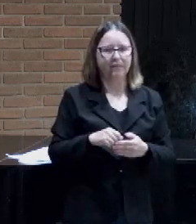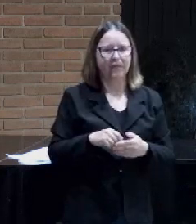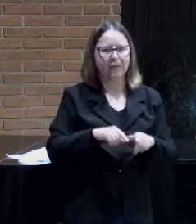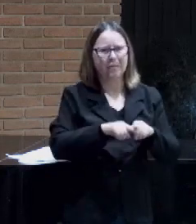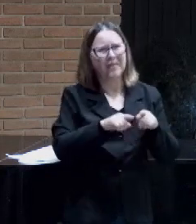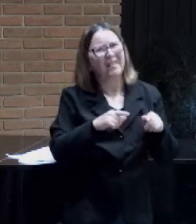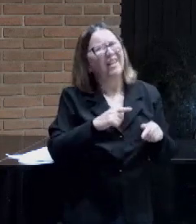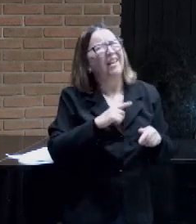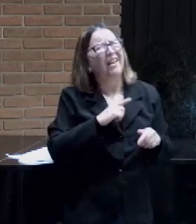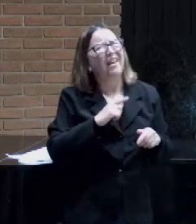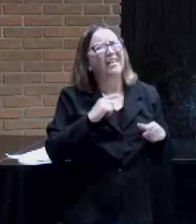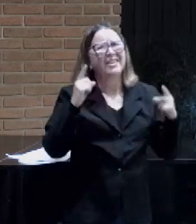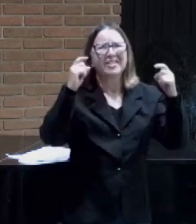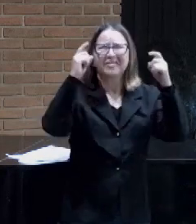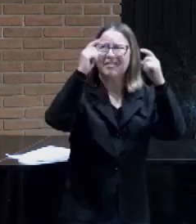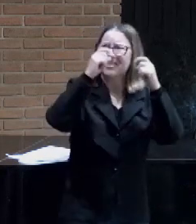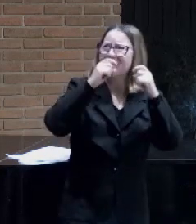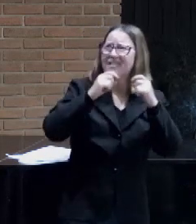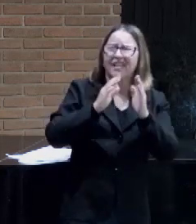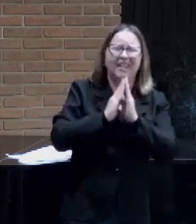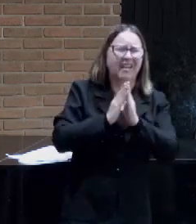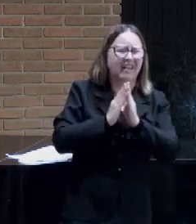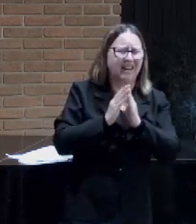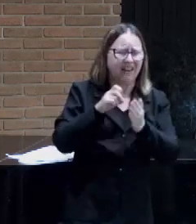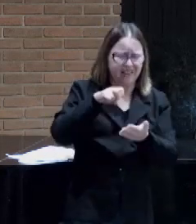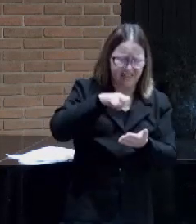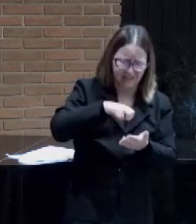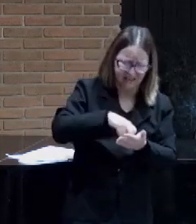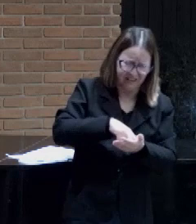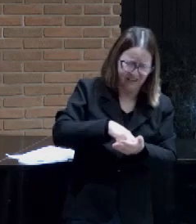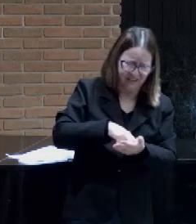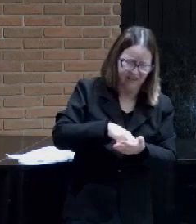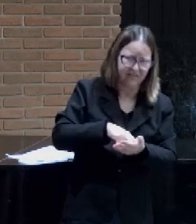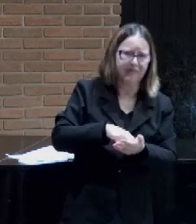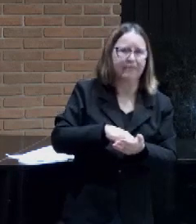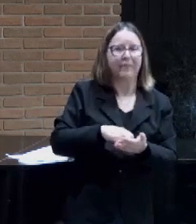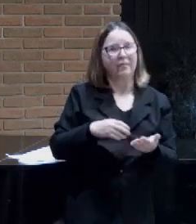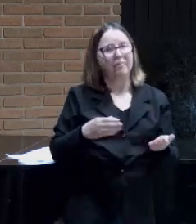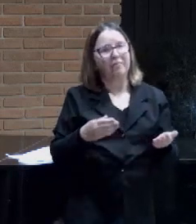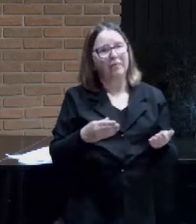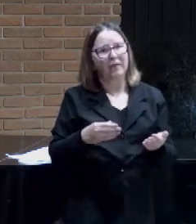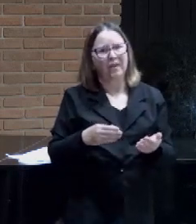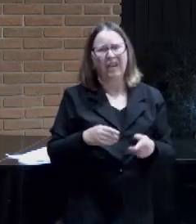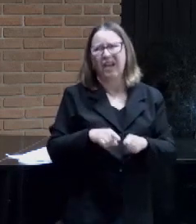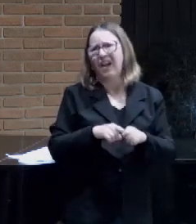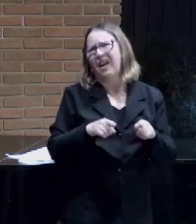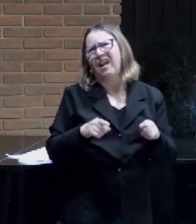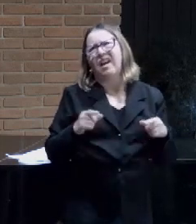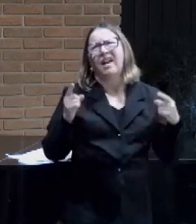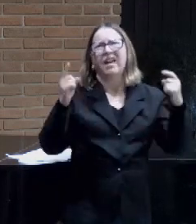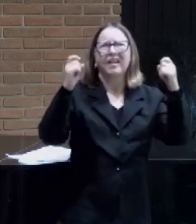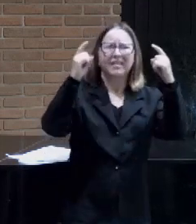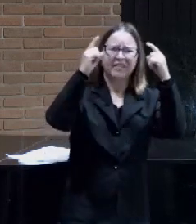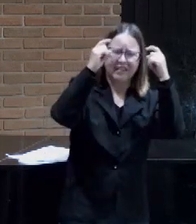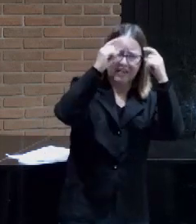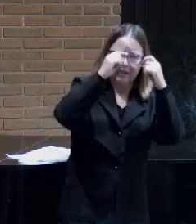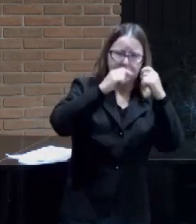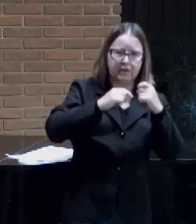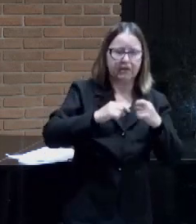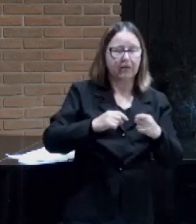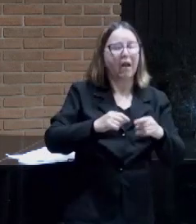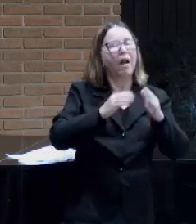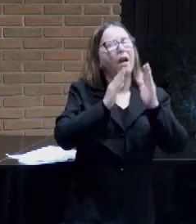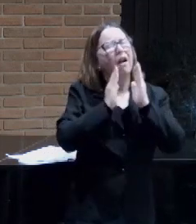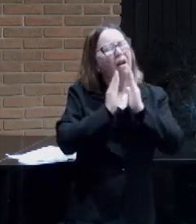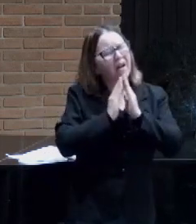dificuldade em orar. Eu dobro o joelho, eu durmo. Ore mesmo assim. Mas eu tenho dificuldade, eu não sinto vontade de orar. Ore